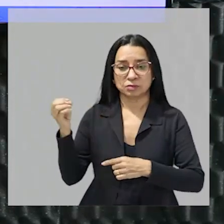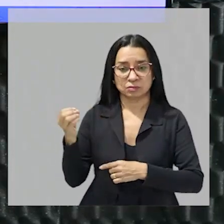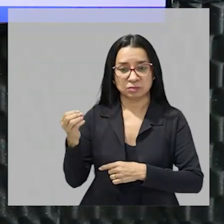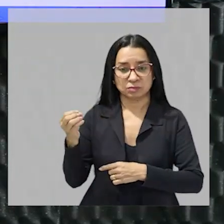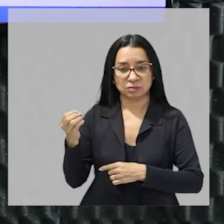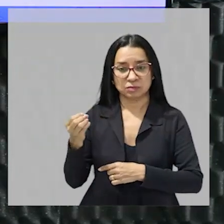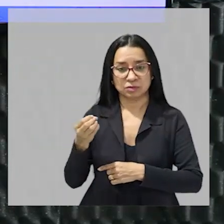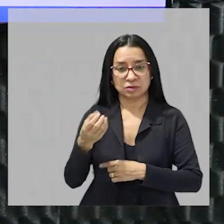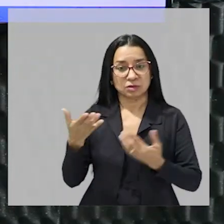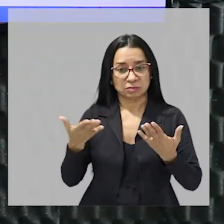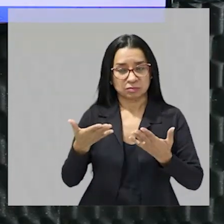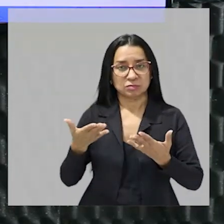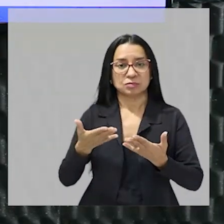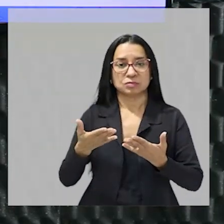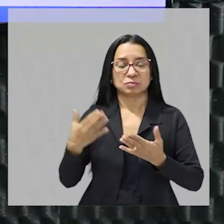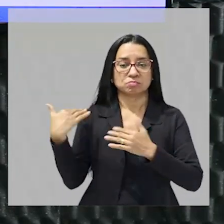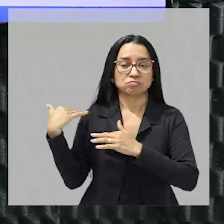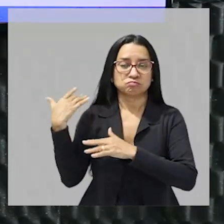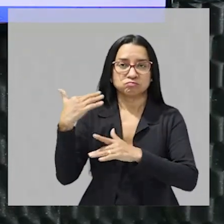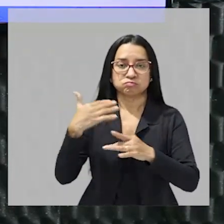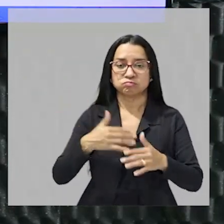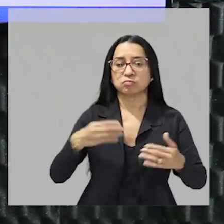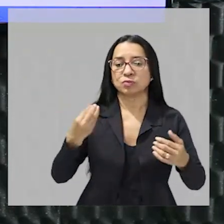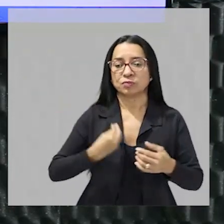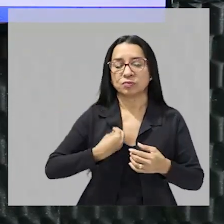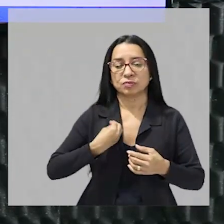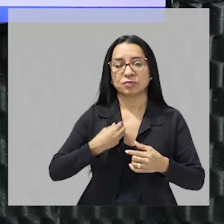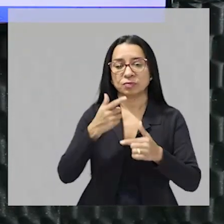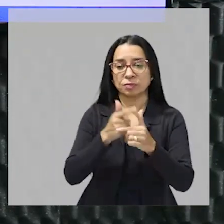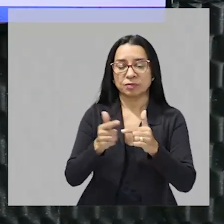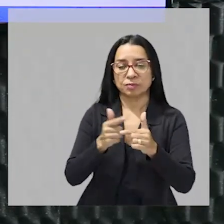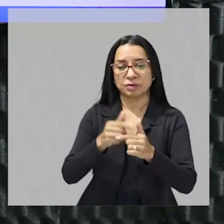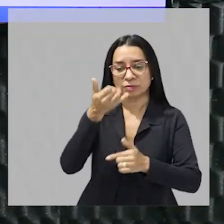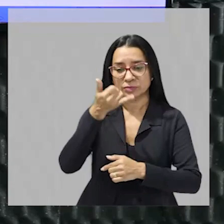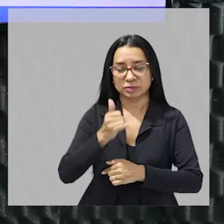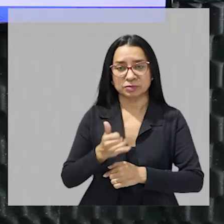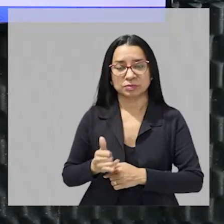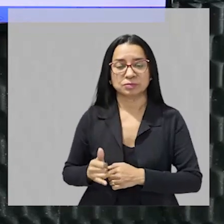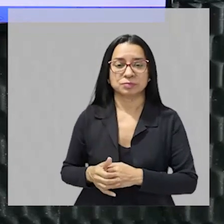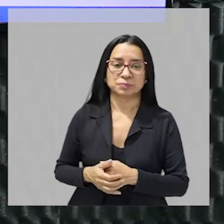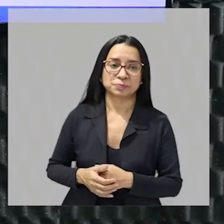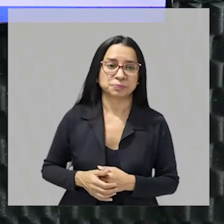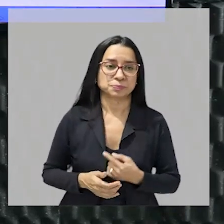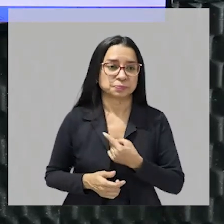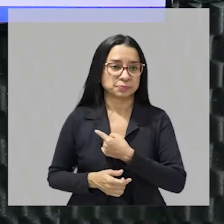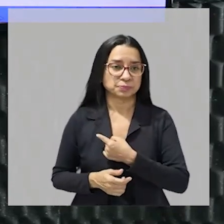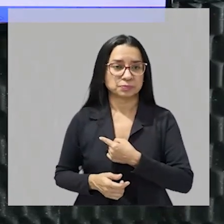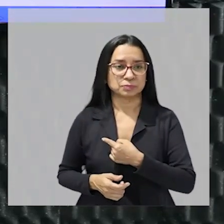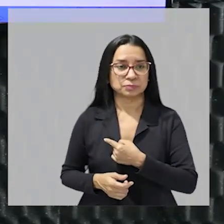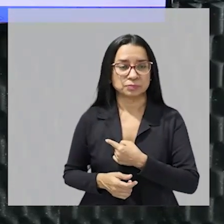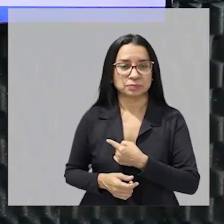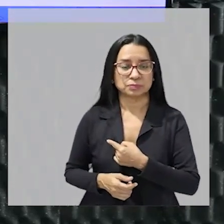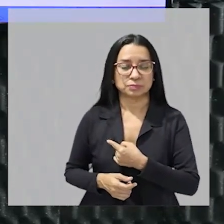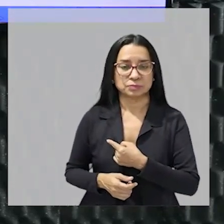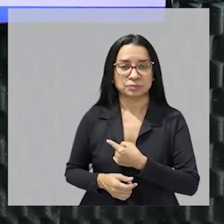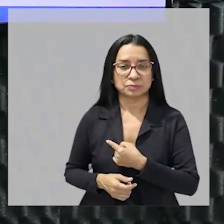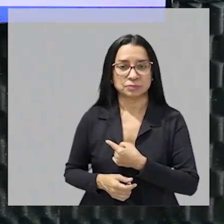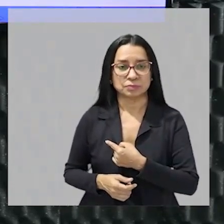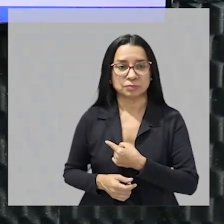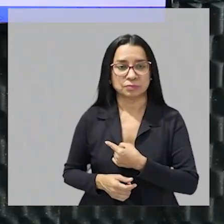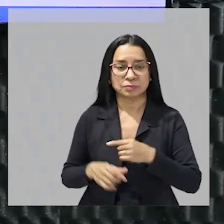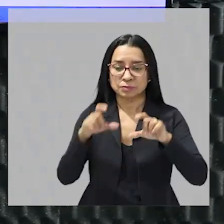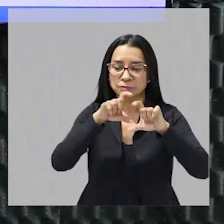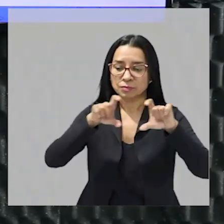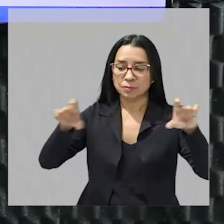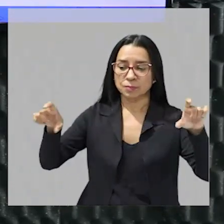uma crise energética, né, devido aí a alguns fatores que vamos ver se o texto ele te fala. Olha lá, olha o que o texto vai dizer.